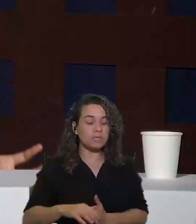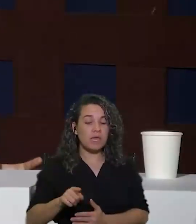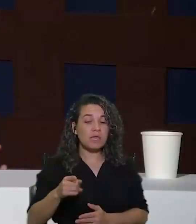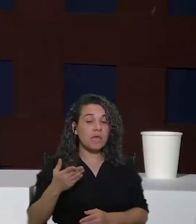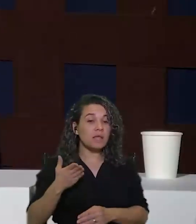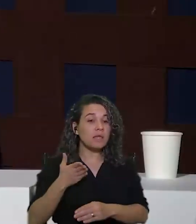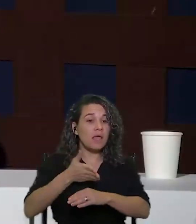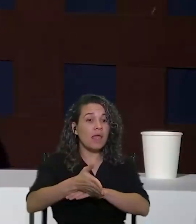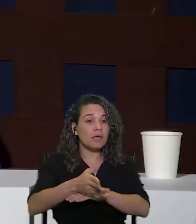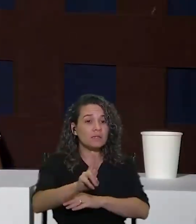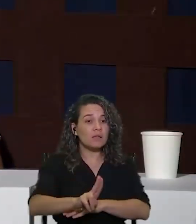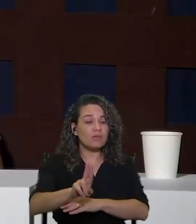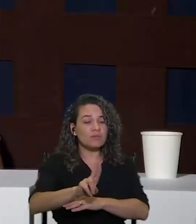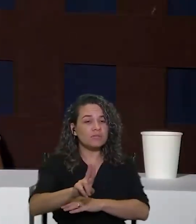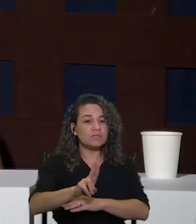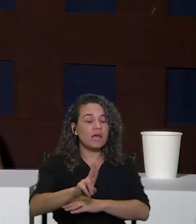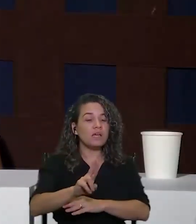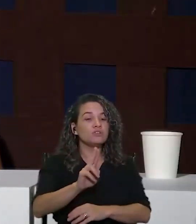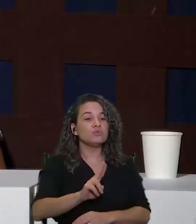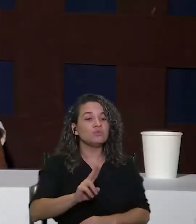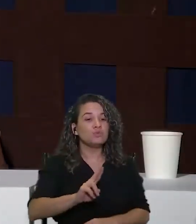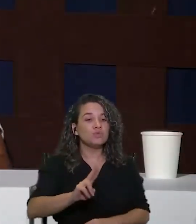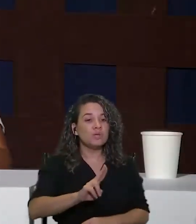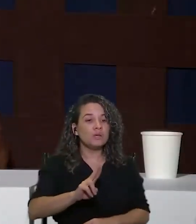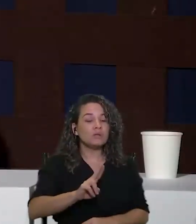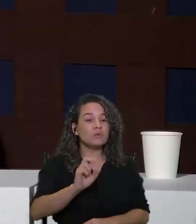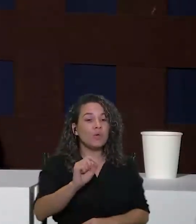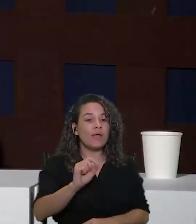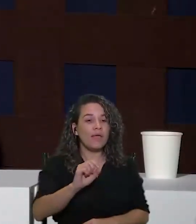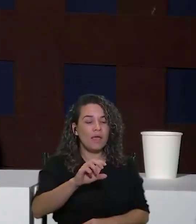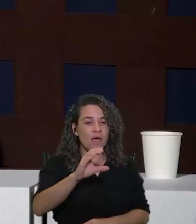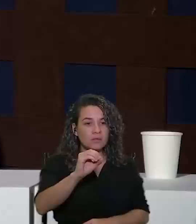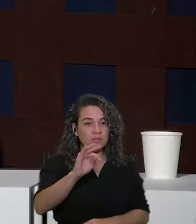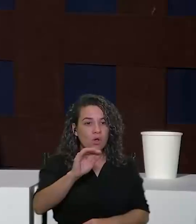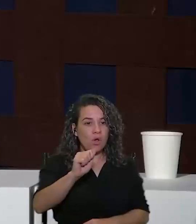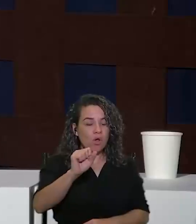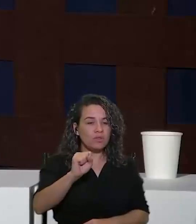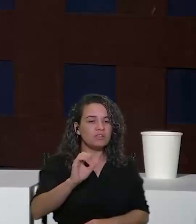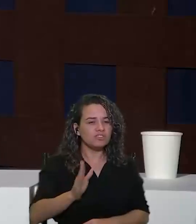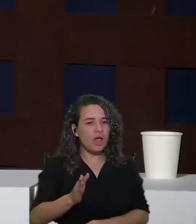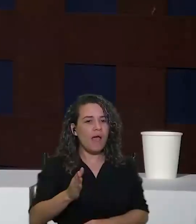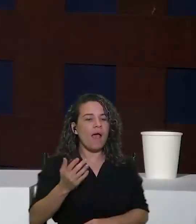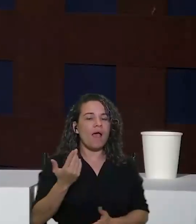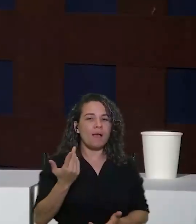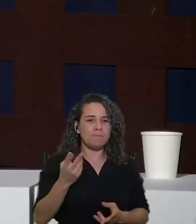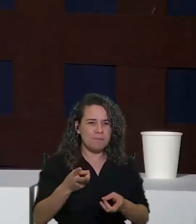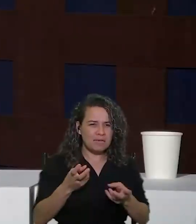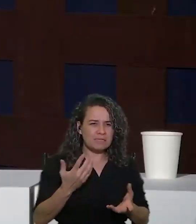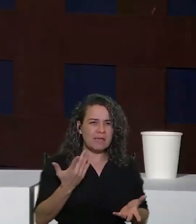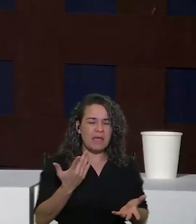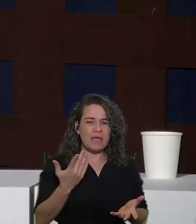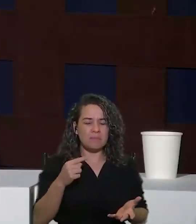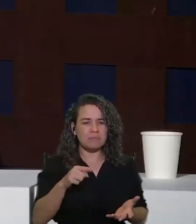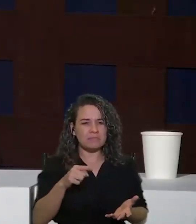tem que lidar com a burocracia, né? Ou seja, uma secretária da universidade é que decide se ele vai ou